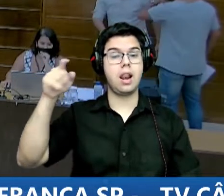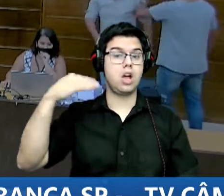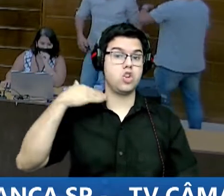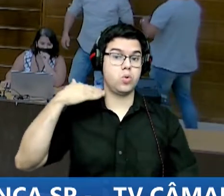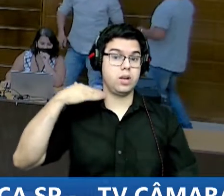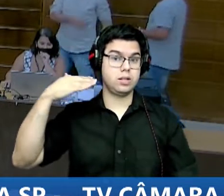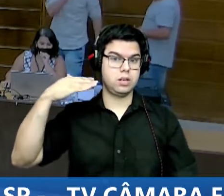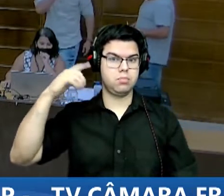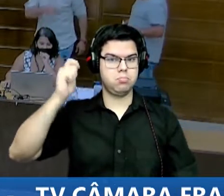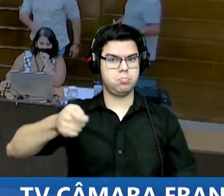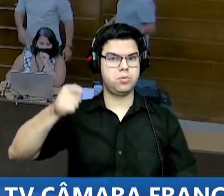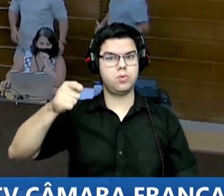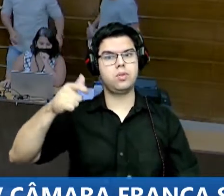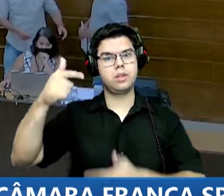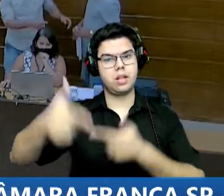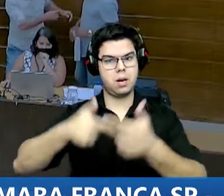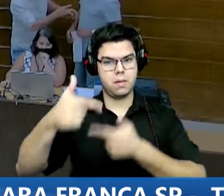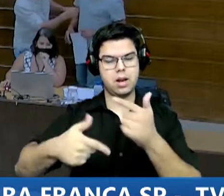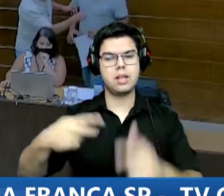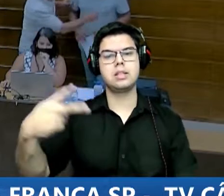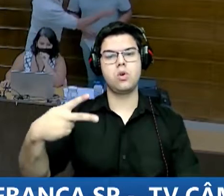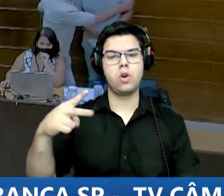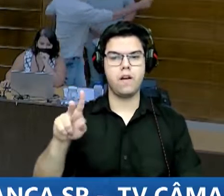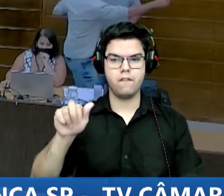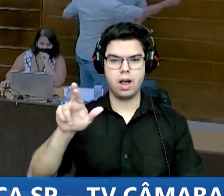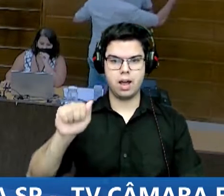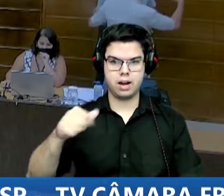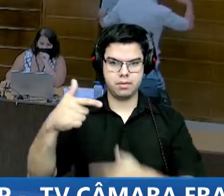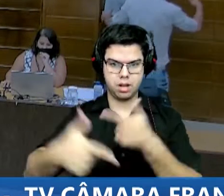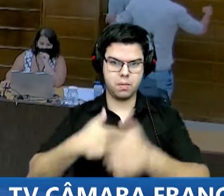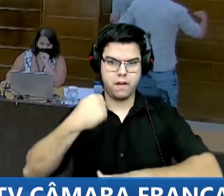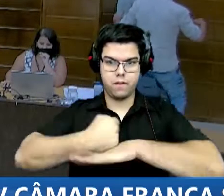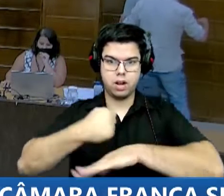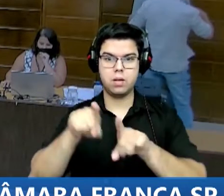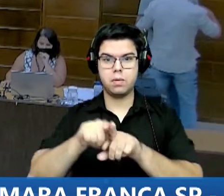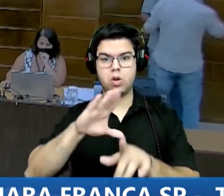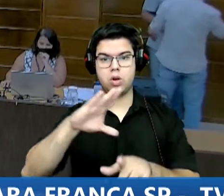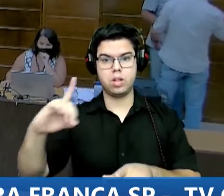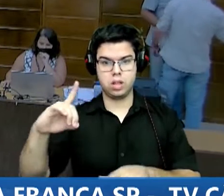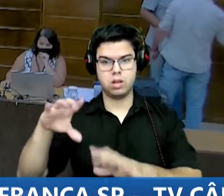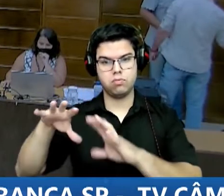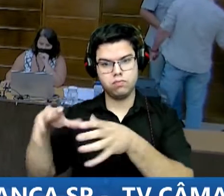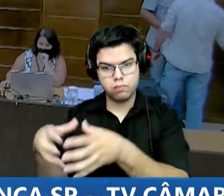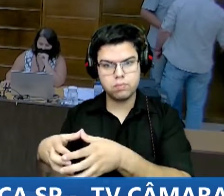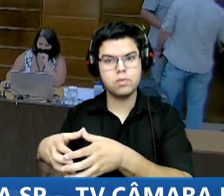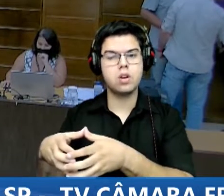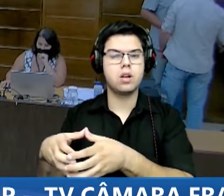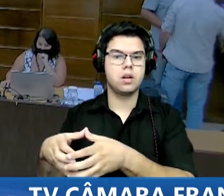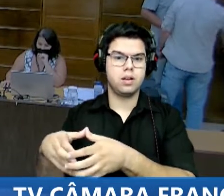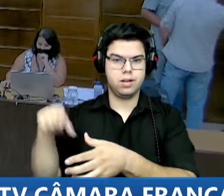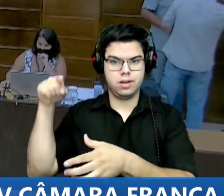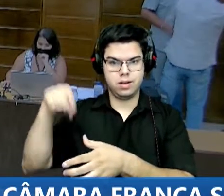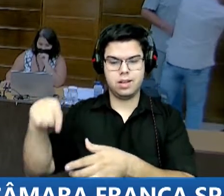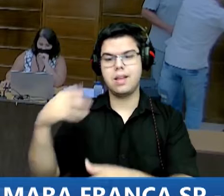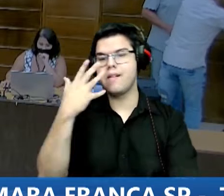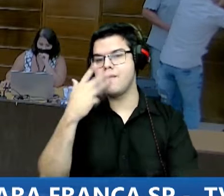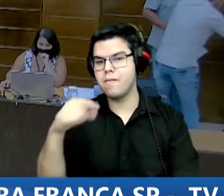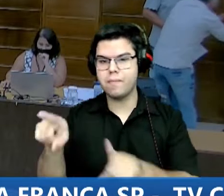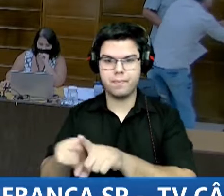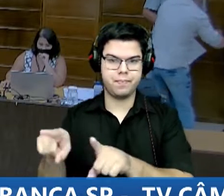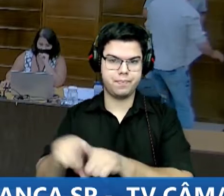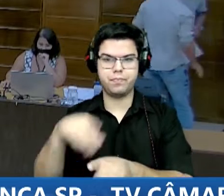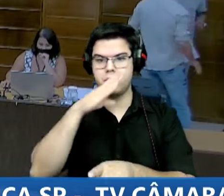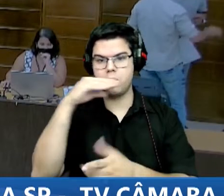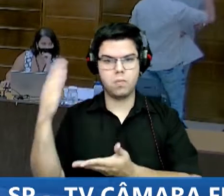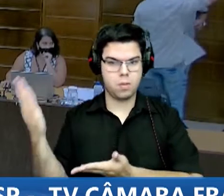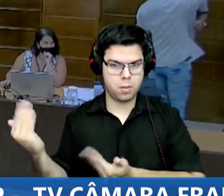2ª Vara do Trabalho de Franca e coordenadora do Juizado Especial da Infância e da Adolescência.